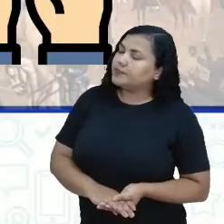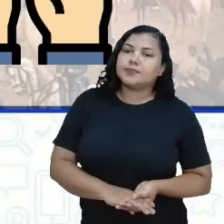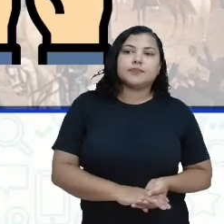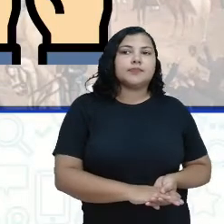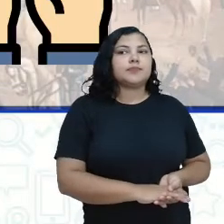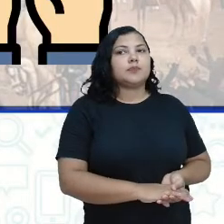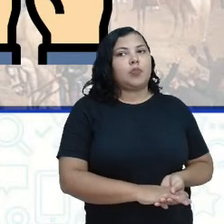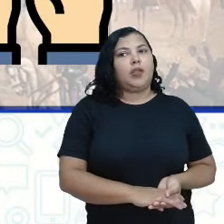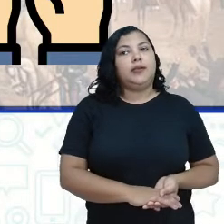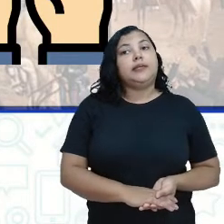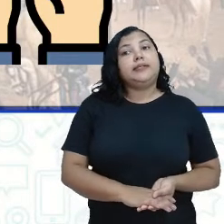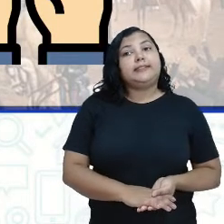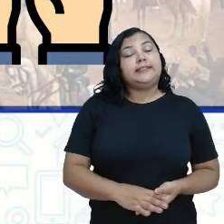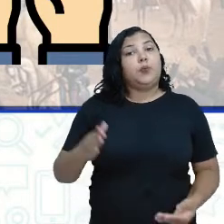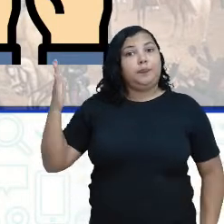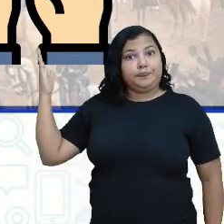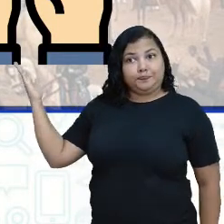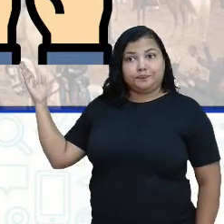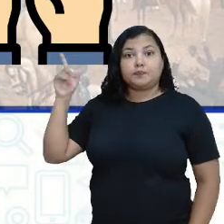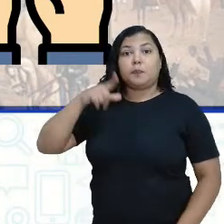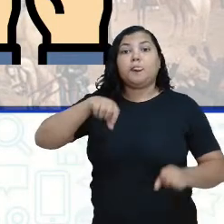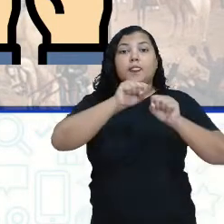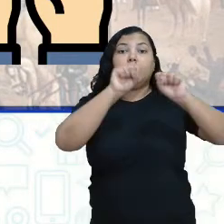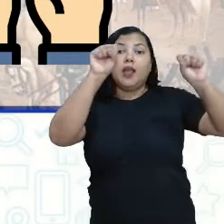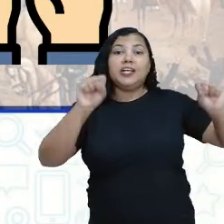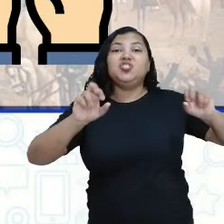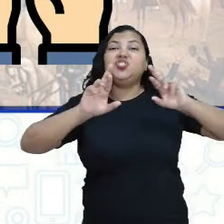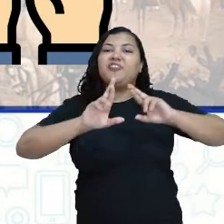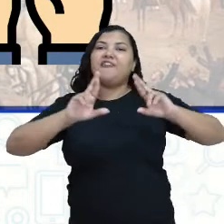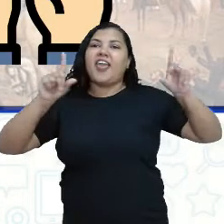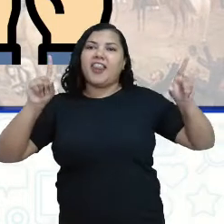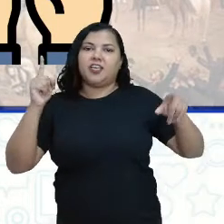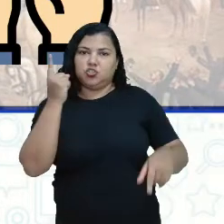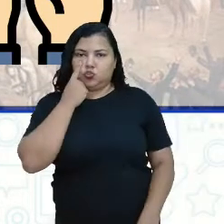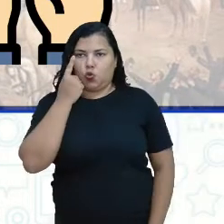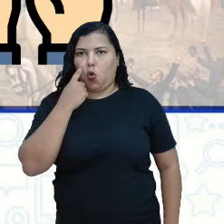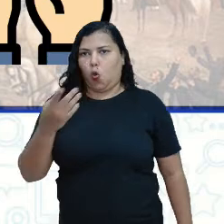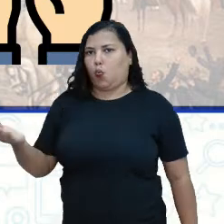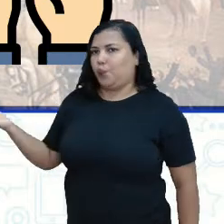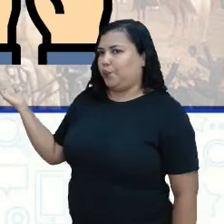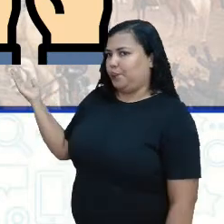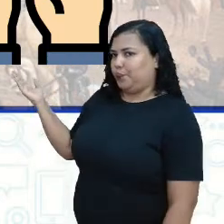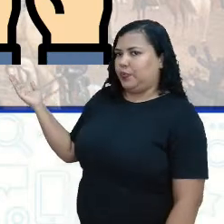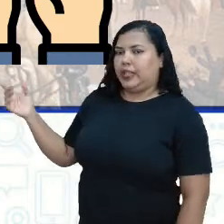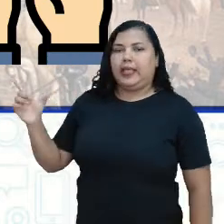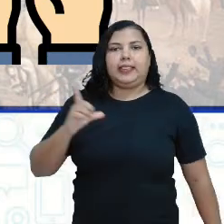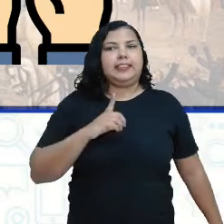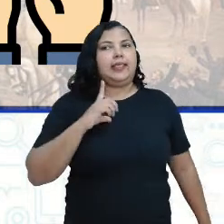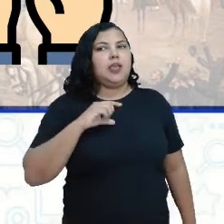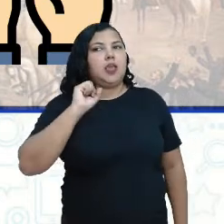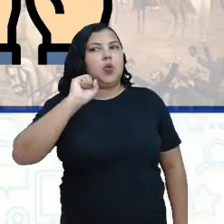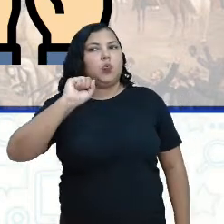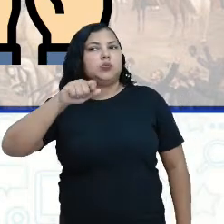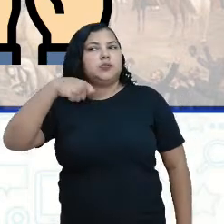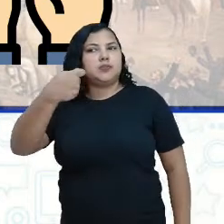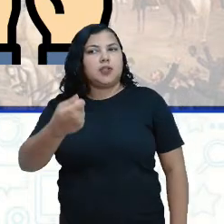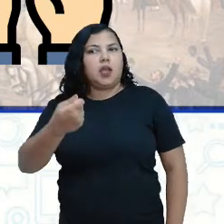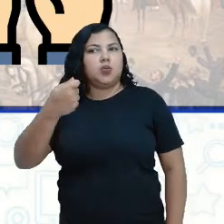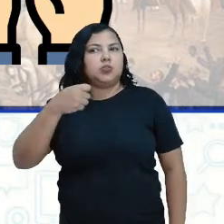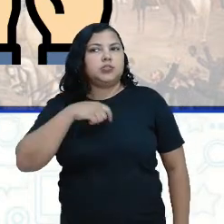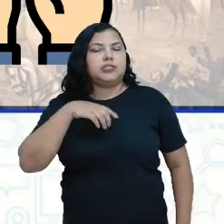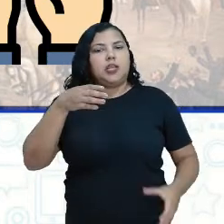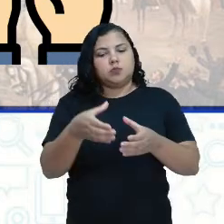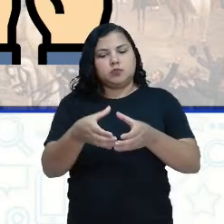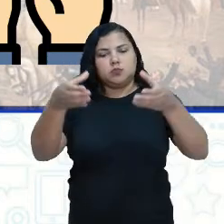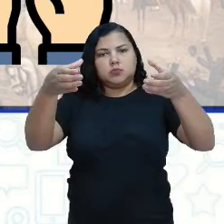a república, né, é um sistema que é diferente da monarquia. A gente tem aqui os símbolos, veja. Então aqui a gente tem o que seria uma